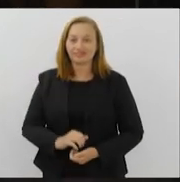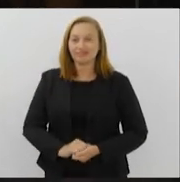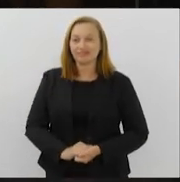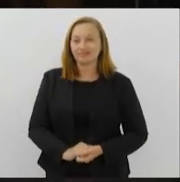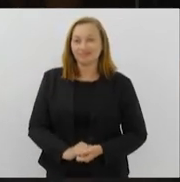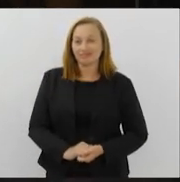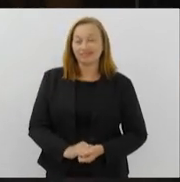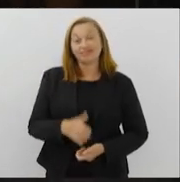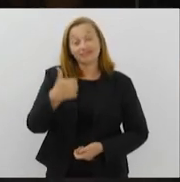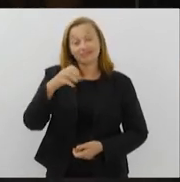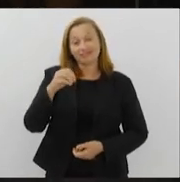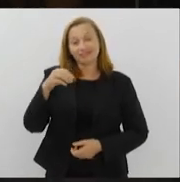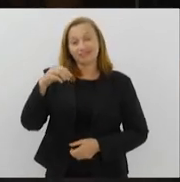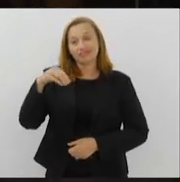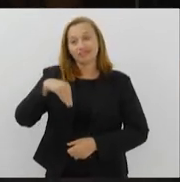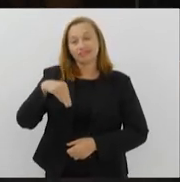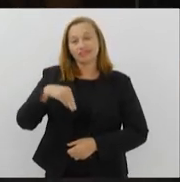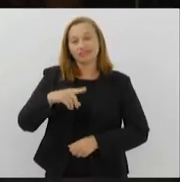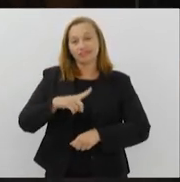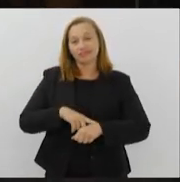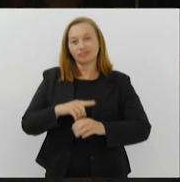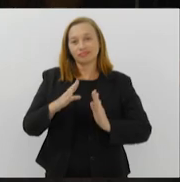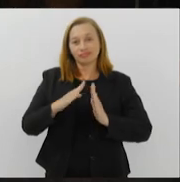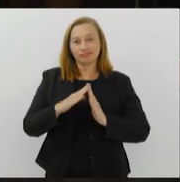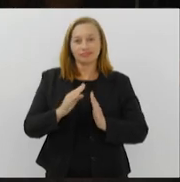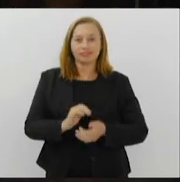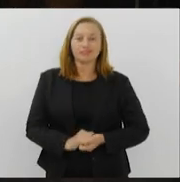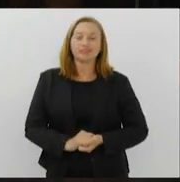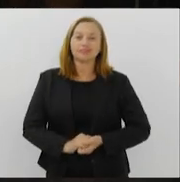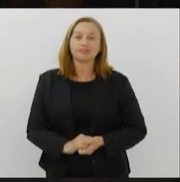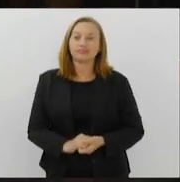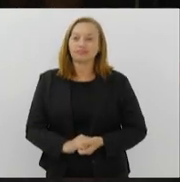Vossa Excelência dispõe de 10 minutos no tempo regimental.